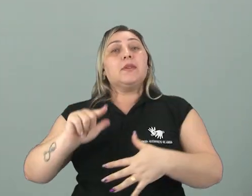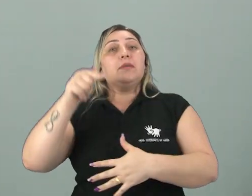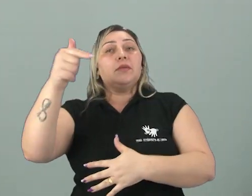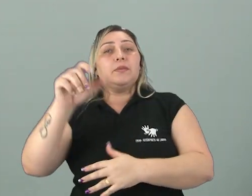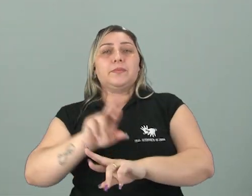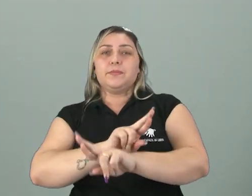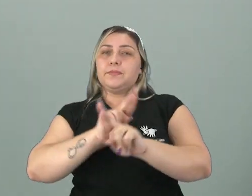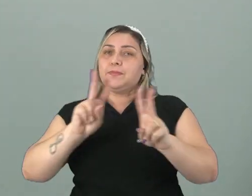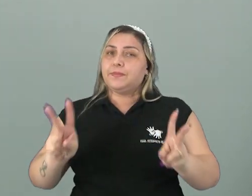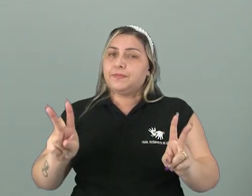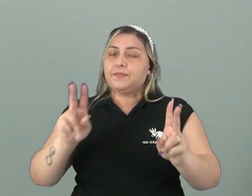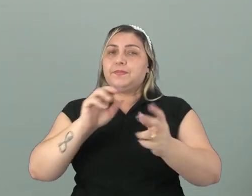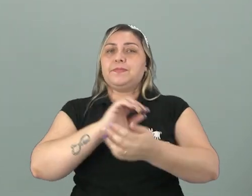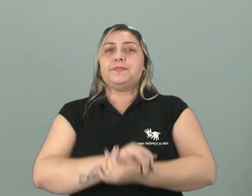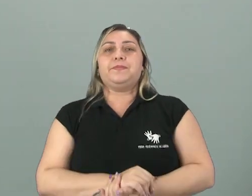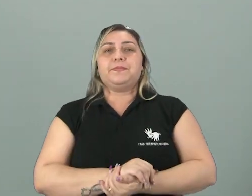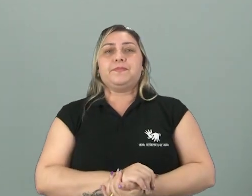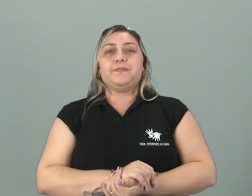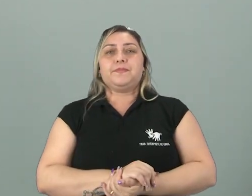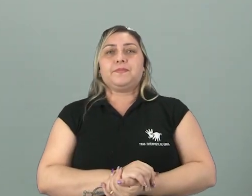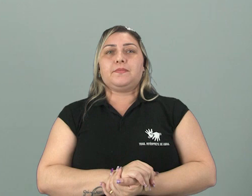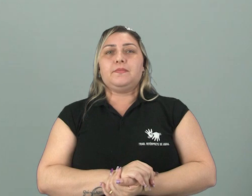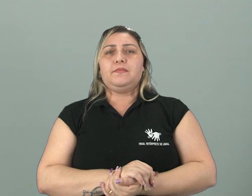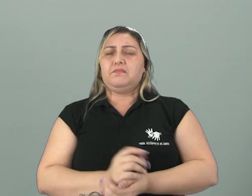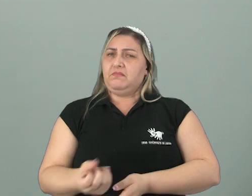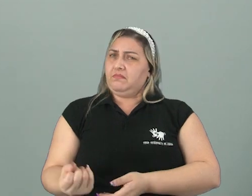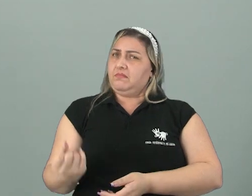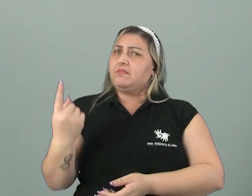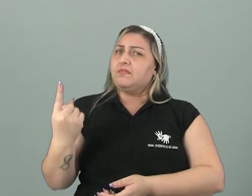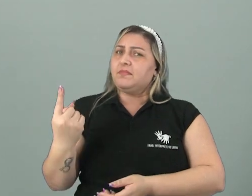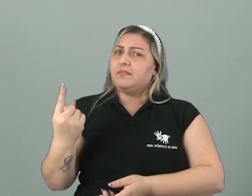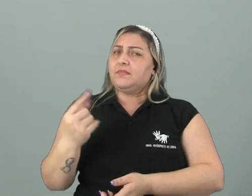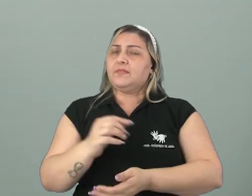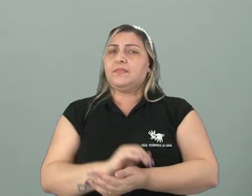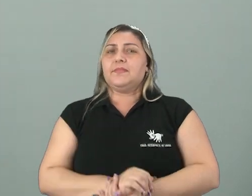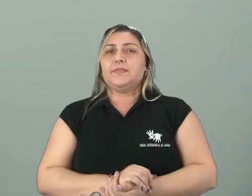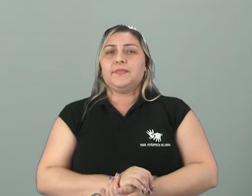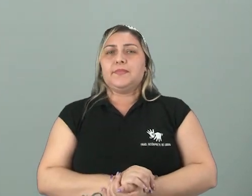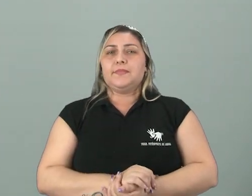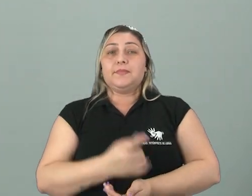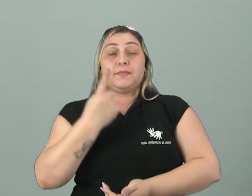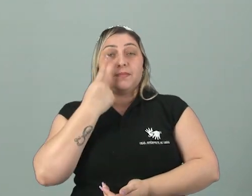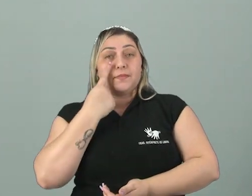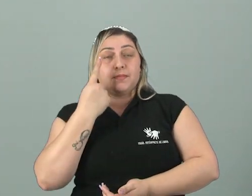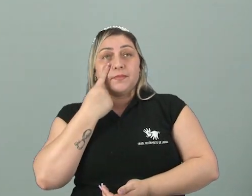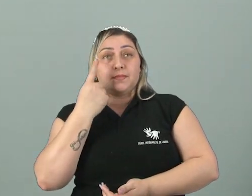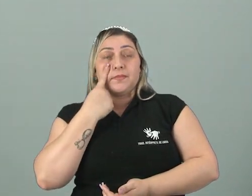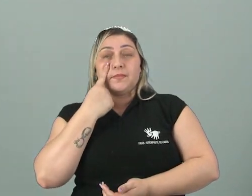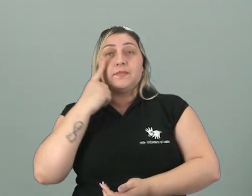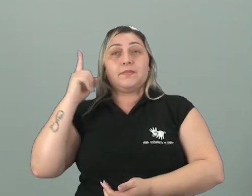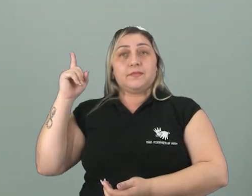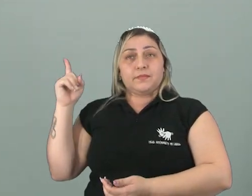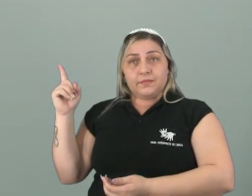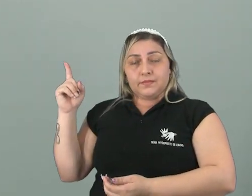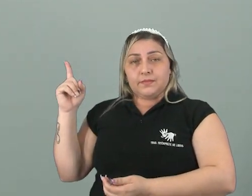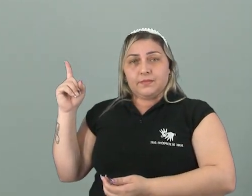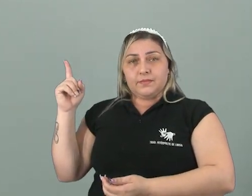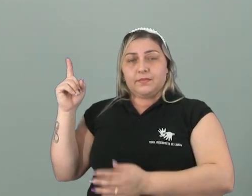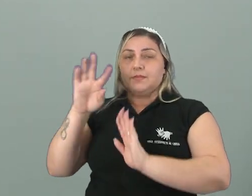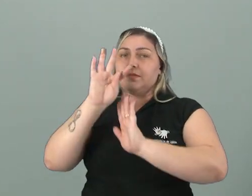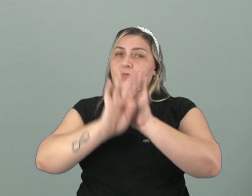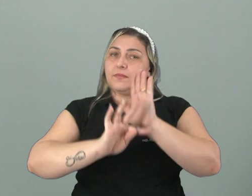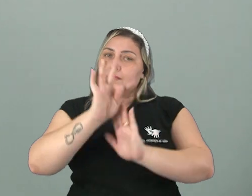gestos, né, da mãe, dizem outra coisa. Que estranho isso, né? Então veja que nessa situação ou